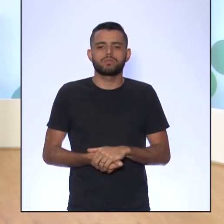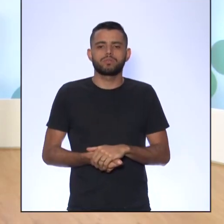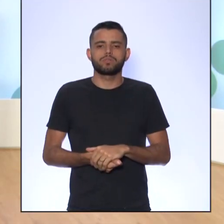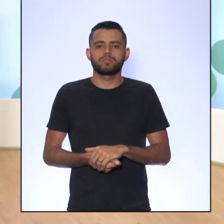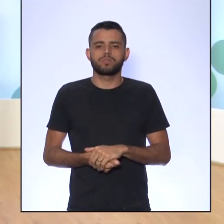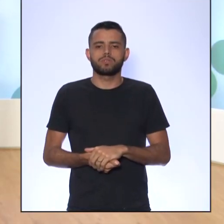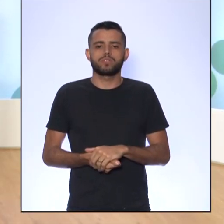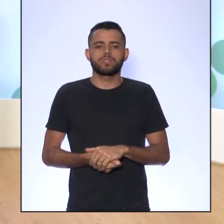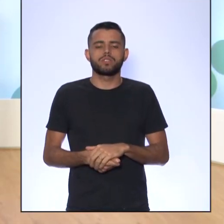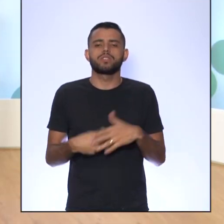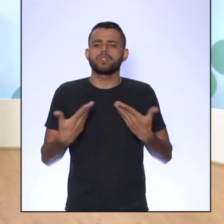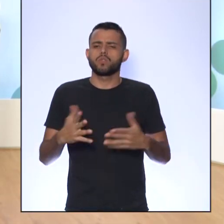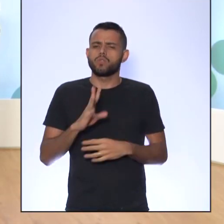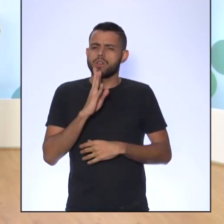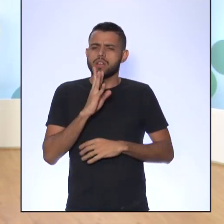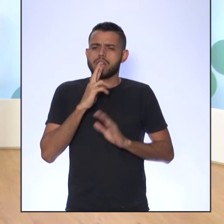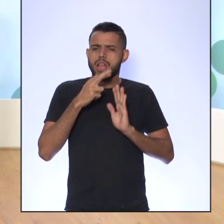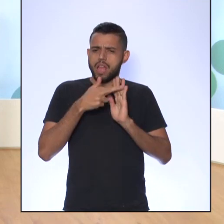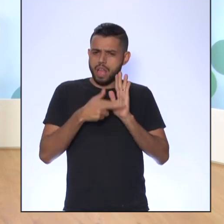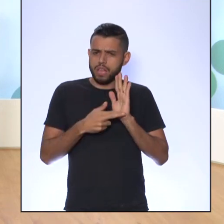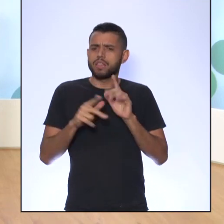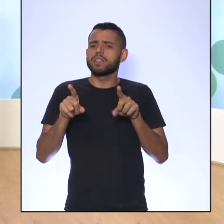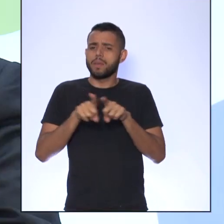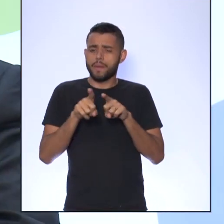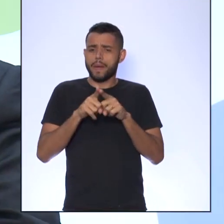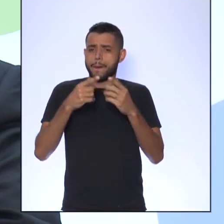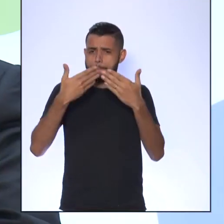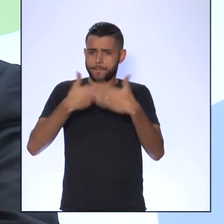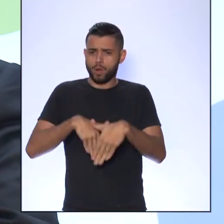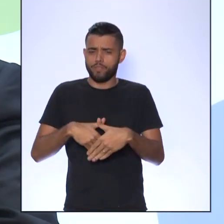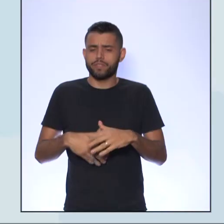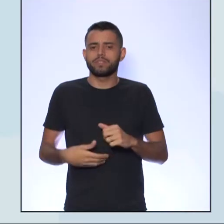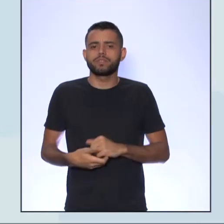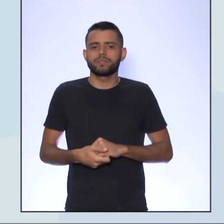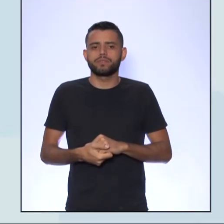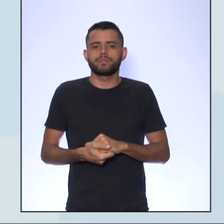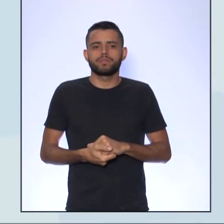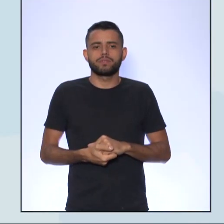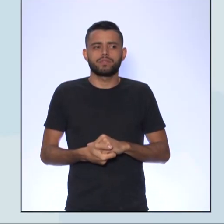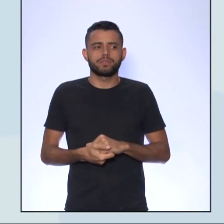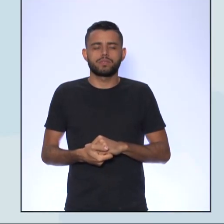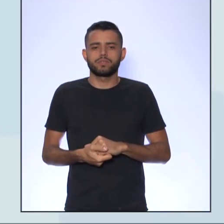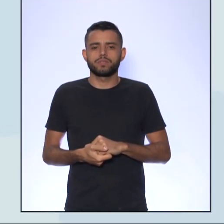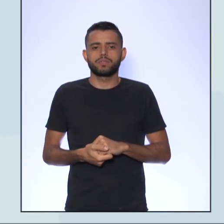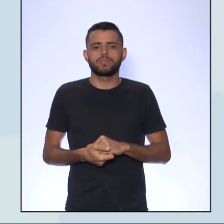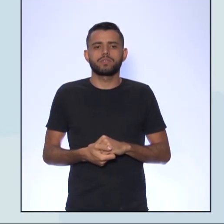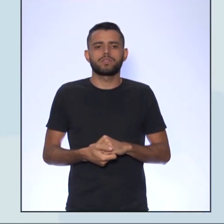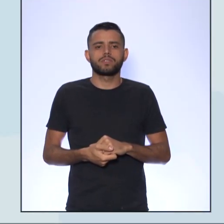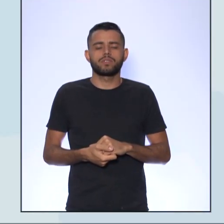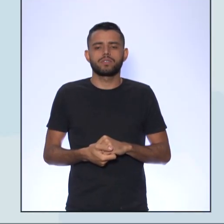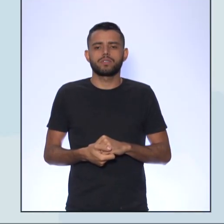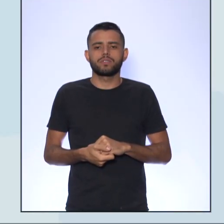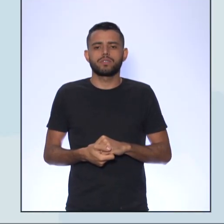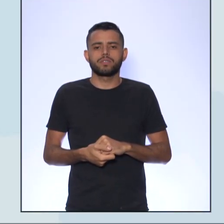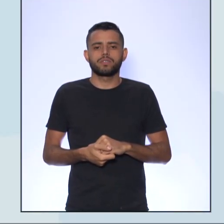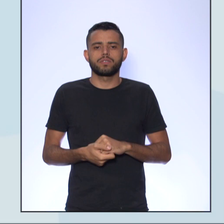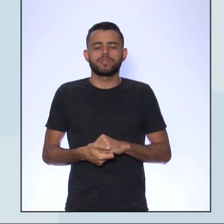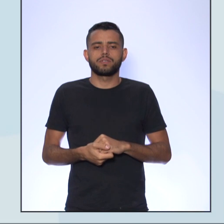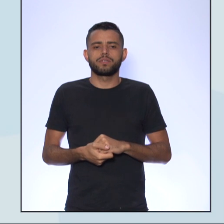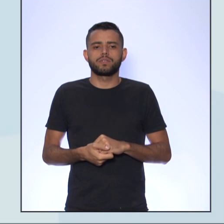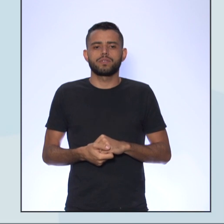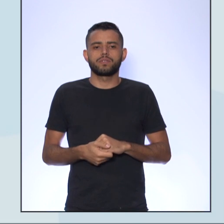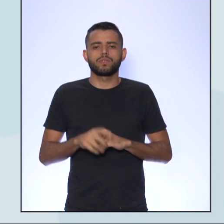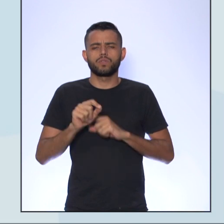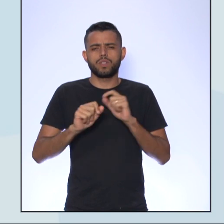Aliás, conhecer a regra também é conhecer a prova, né? Coloca aí no ar a apresentação. Lembrando que a gente tem